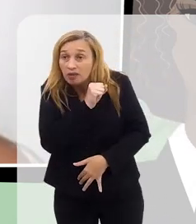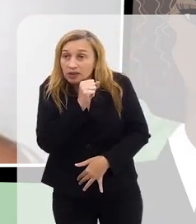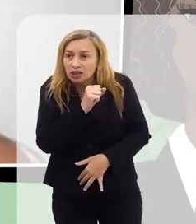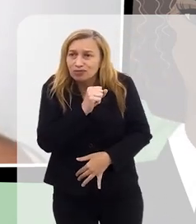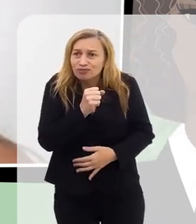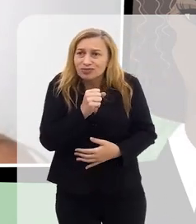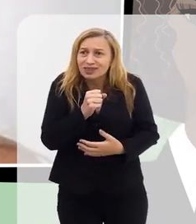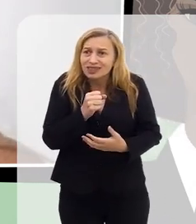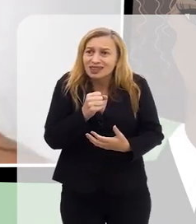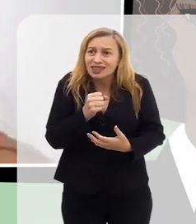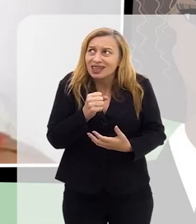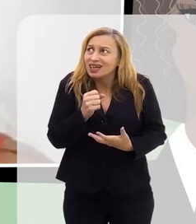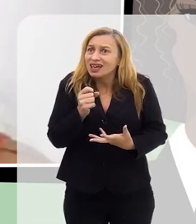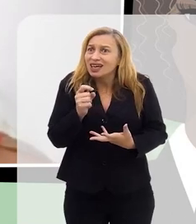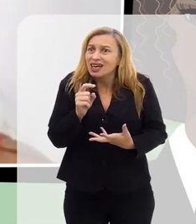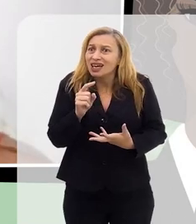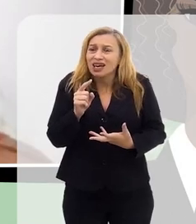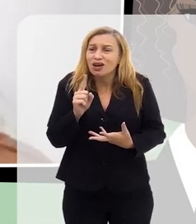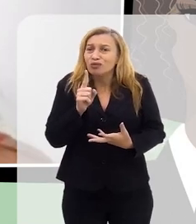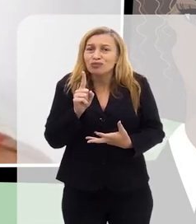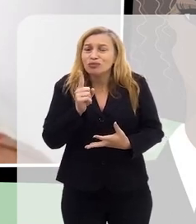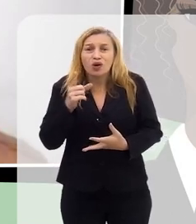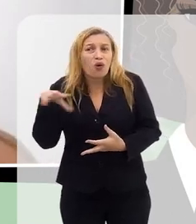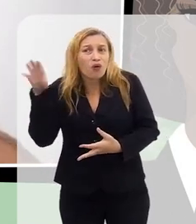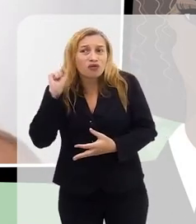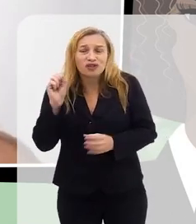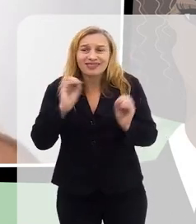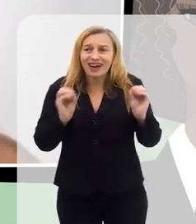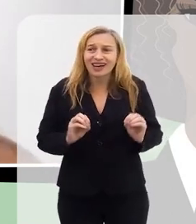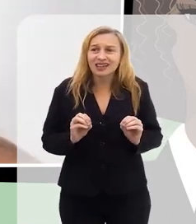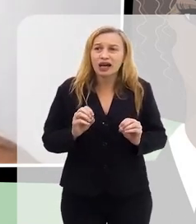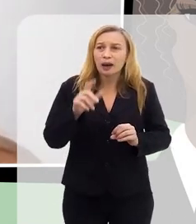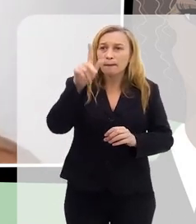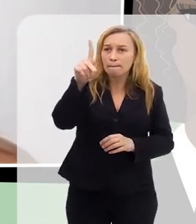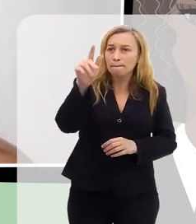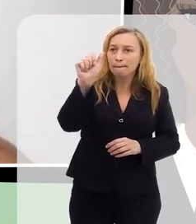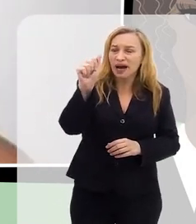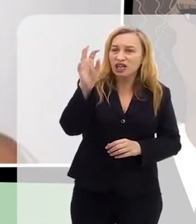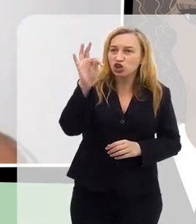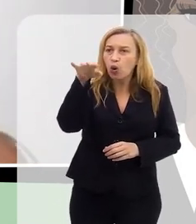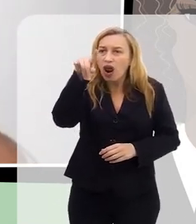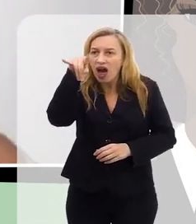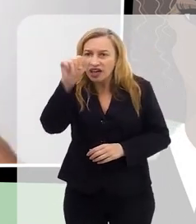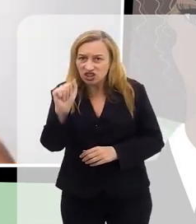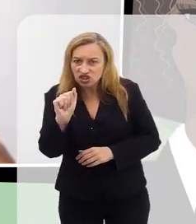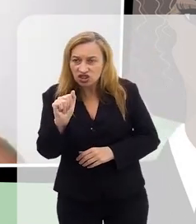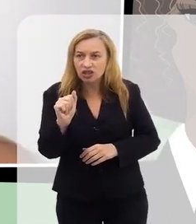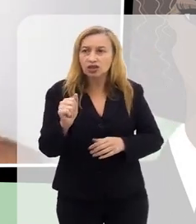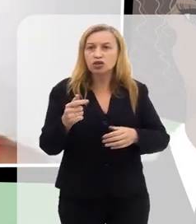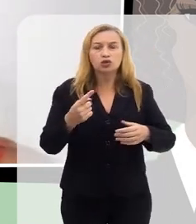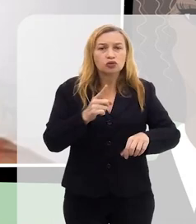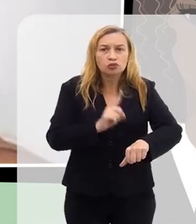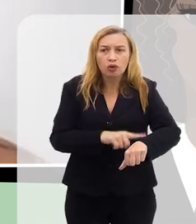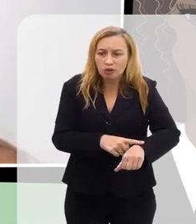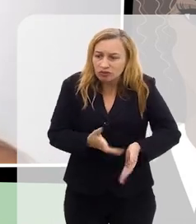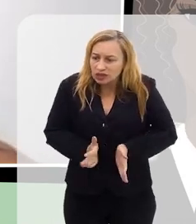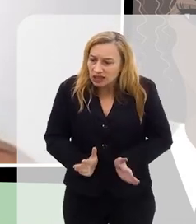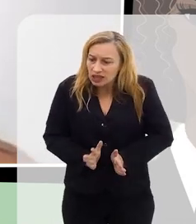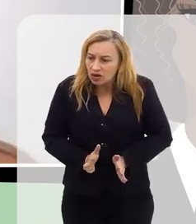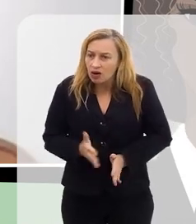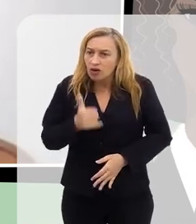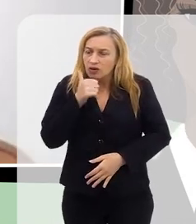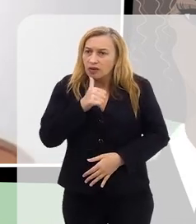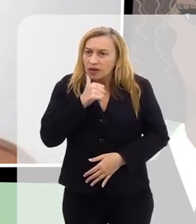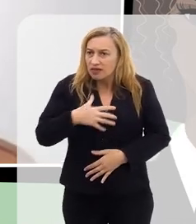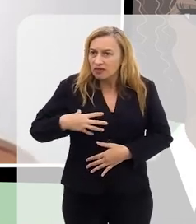de emergência que eu não havia escutado, eu estava na, que a gente chama de partolândia, né, eu estava lá no trabalho de parto. Então,